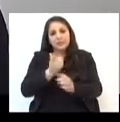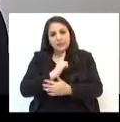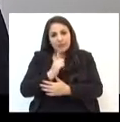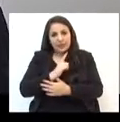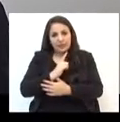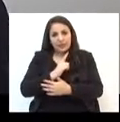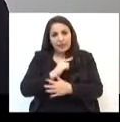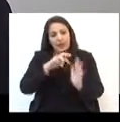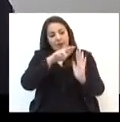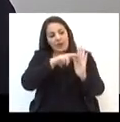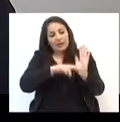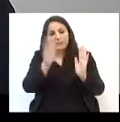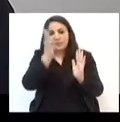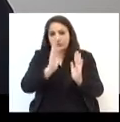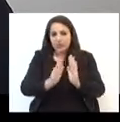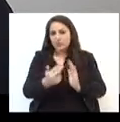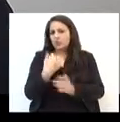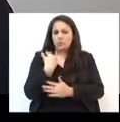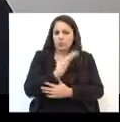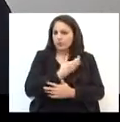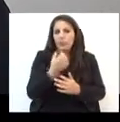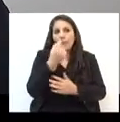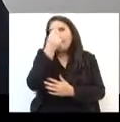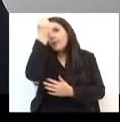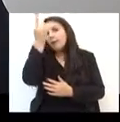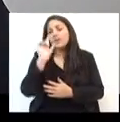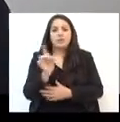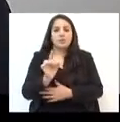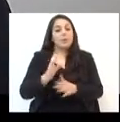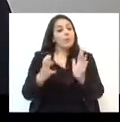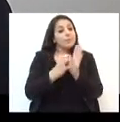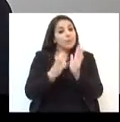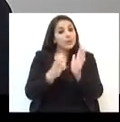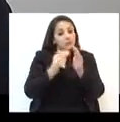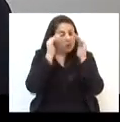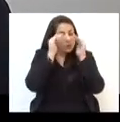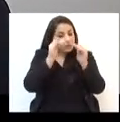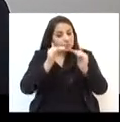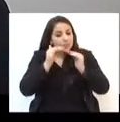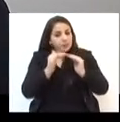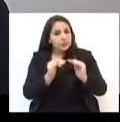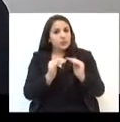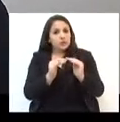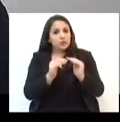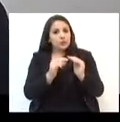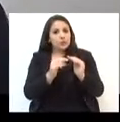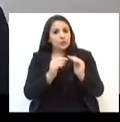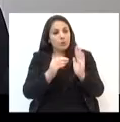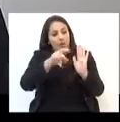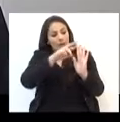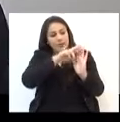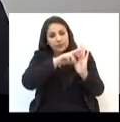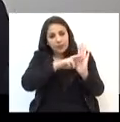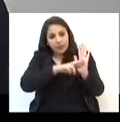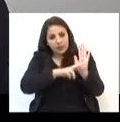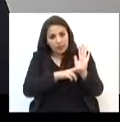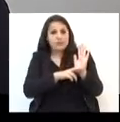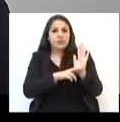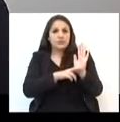uma coisa inventada por nós. Nós estamos padronizando de acordo com o que existe mais atualizado em termos de